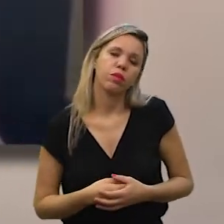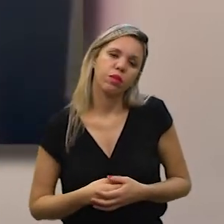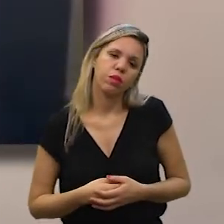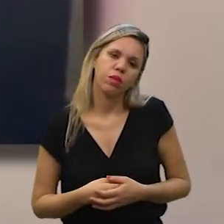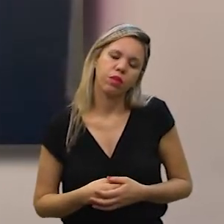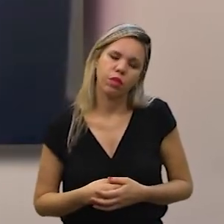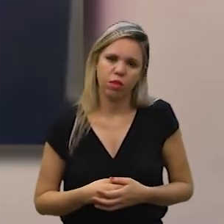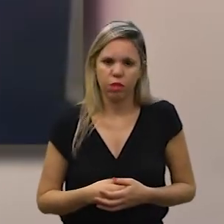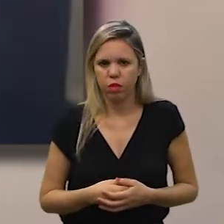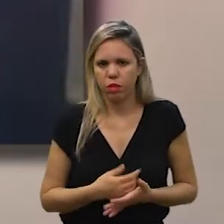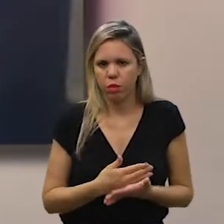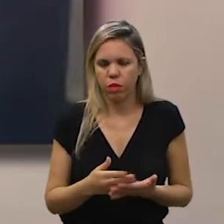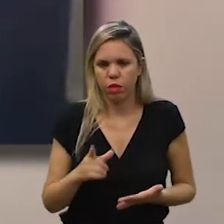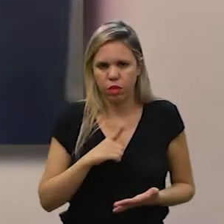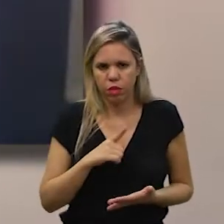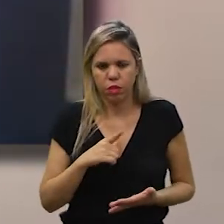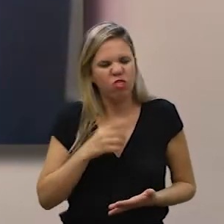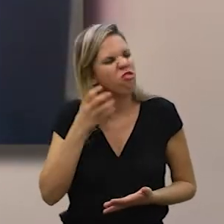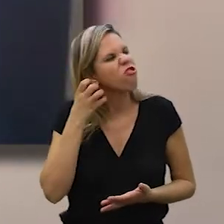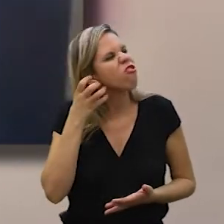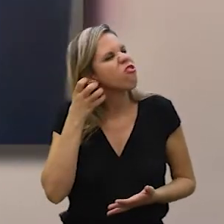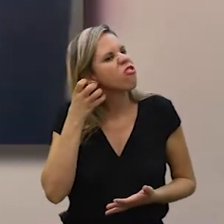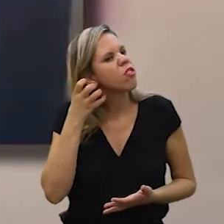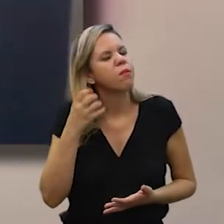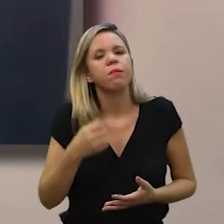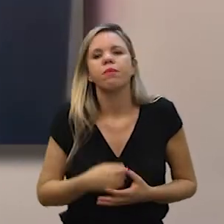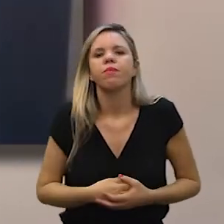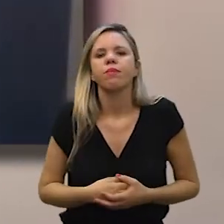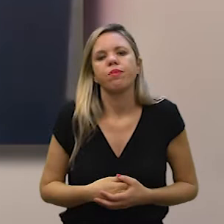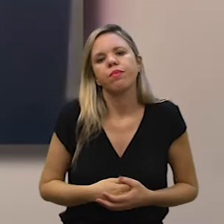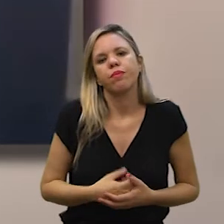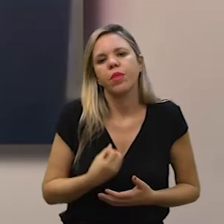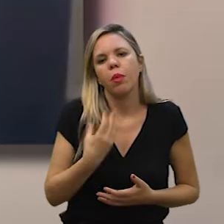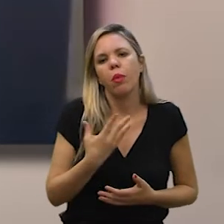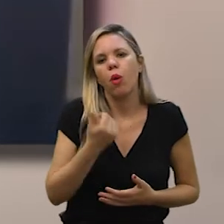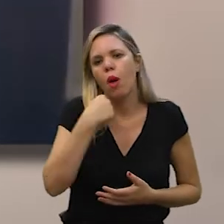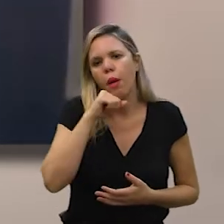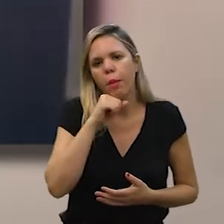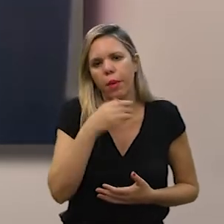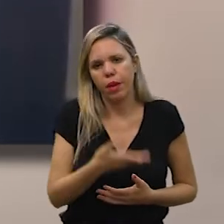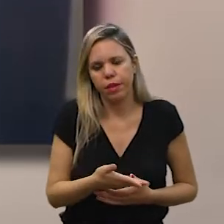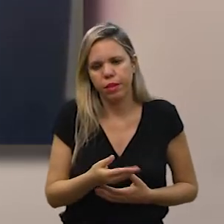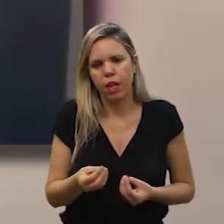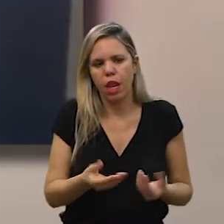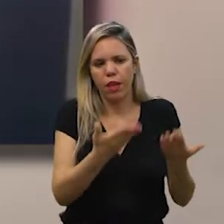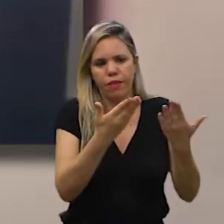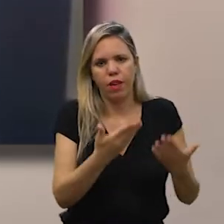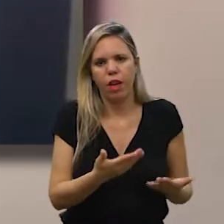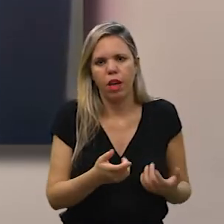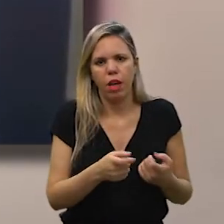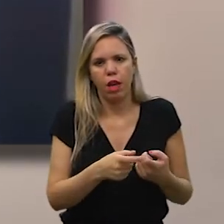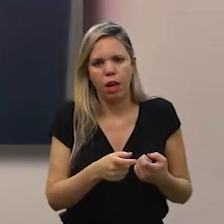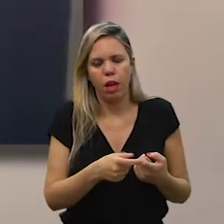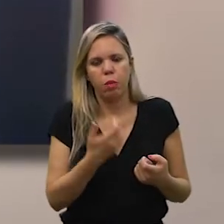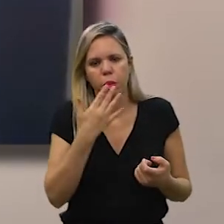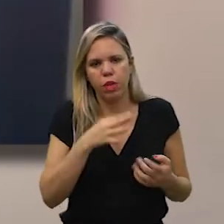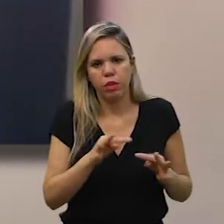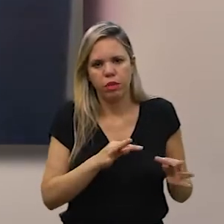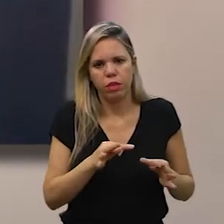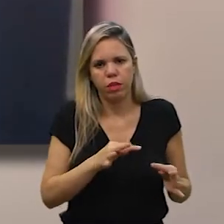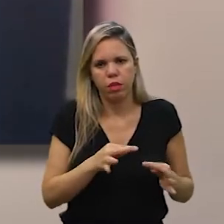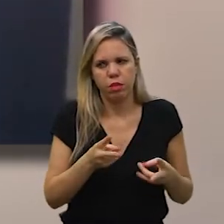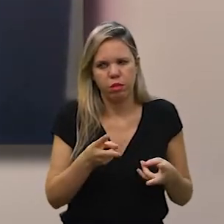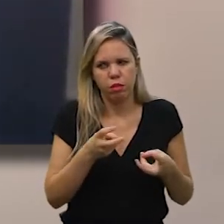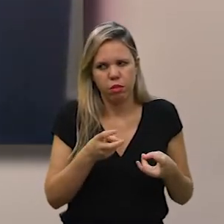tarde, né? Ela começou a ter coceira na orelhinha, então é bom a mãe levar a criança no pediatra, para o